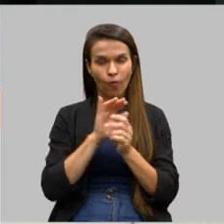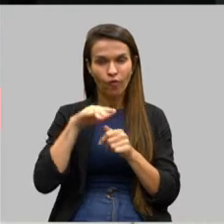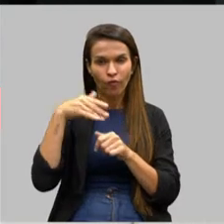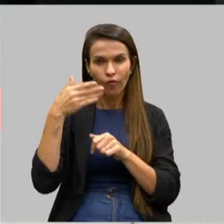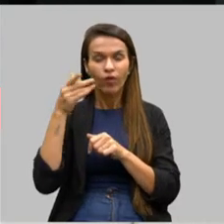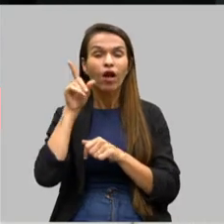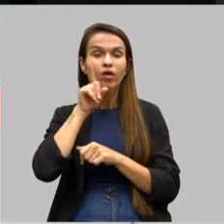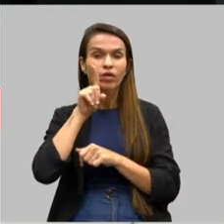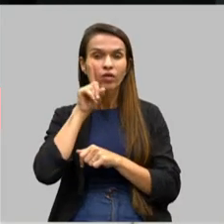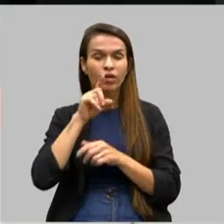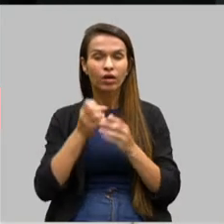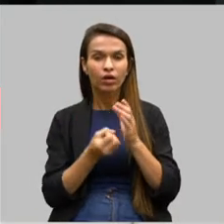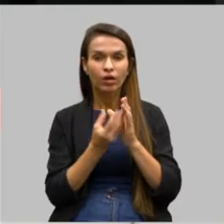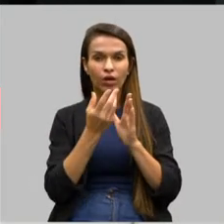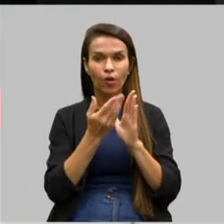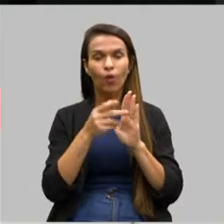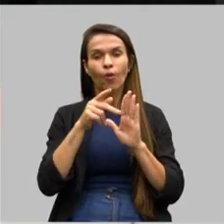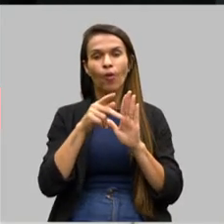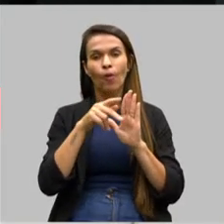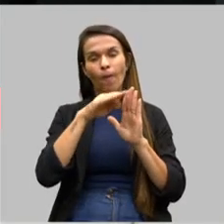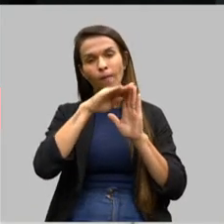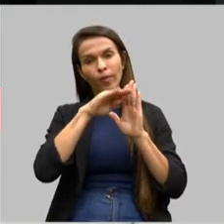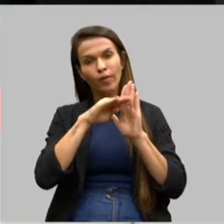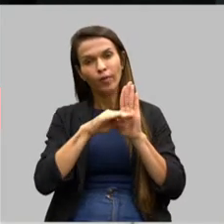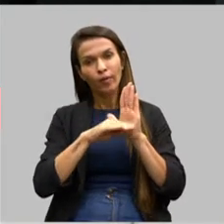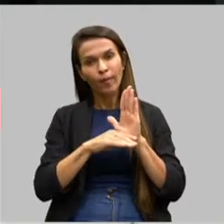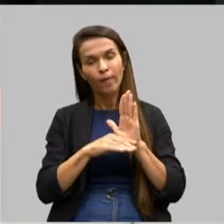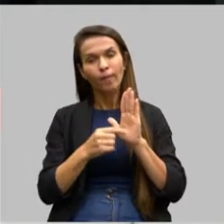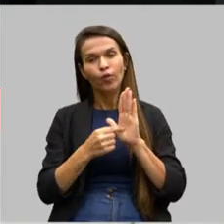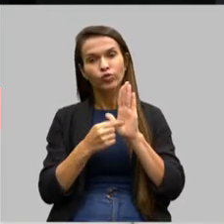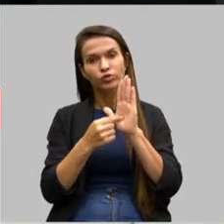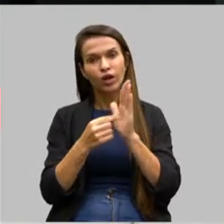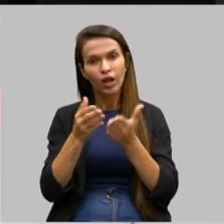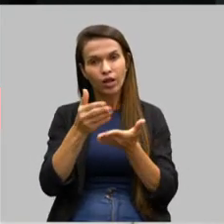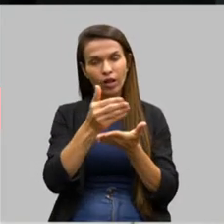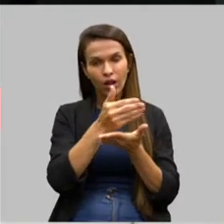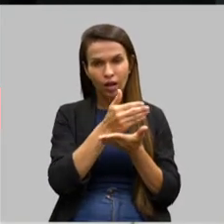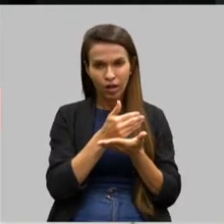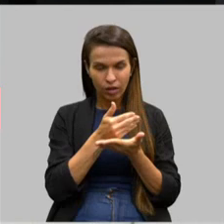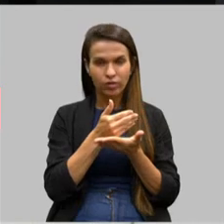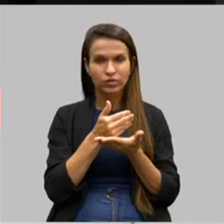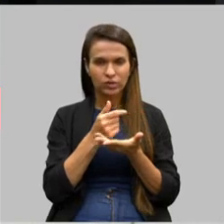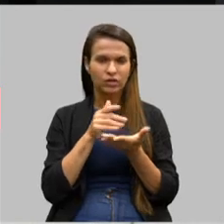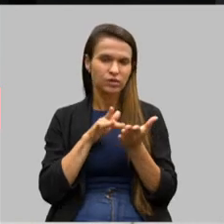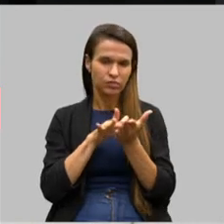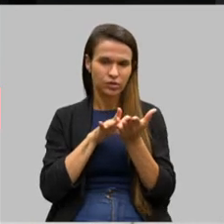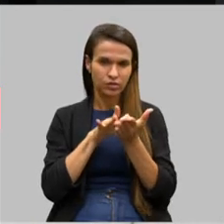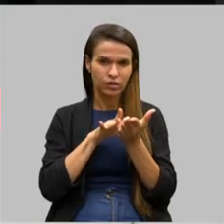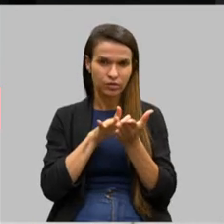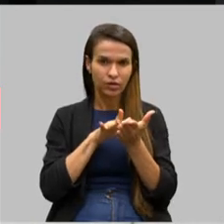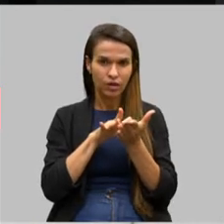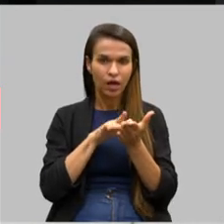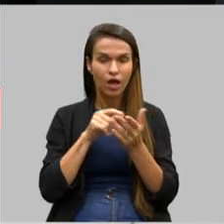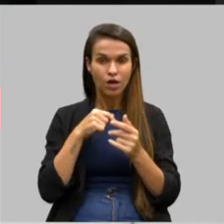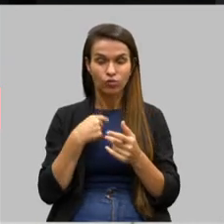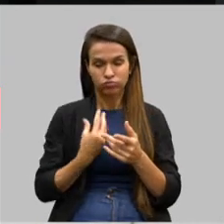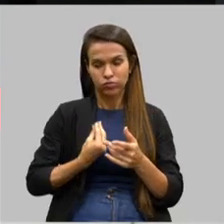os protocolos para a geração destes dados, dessas simulações, que é o Cordex. Eu faço parte desse